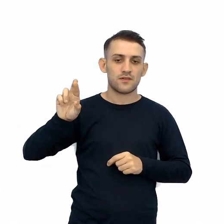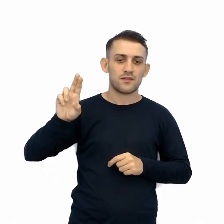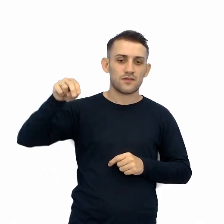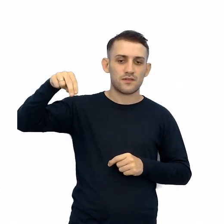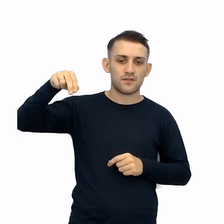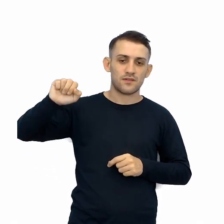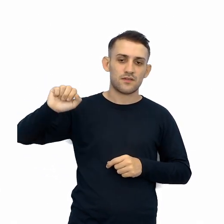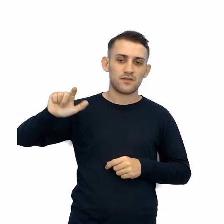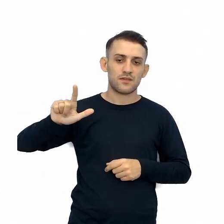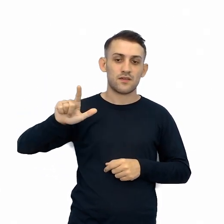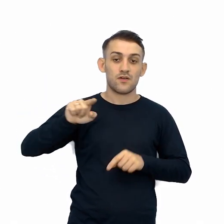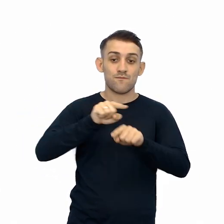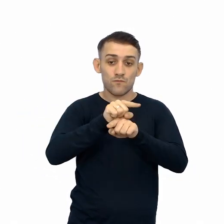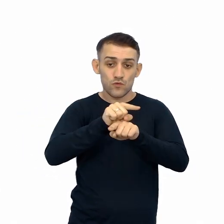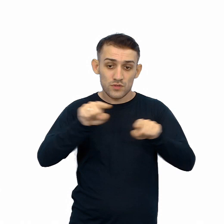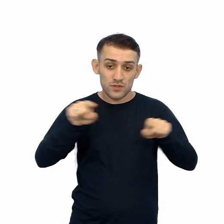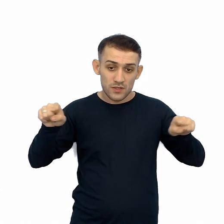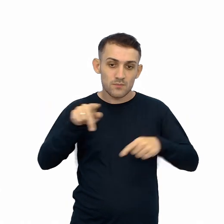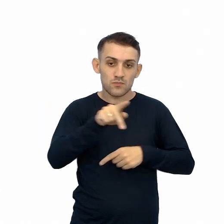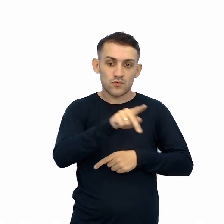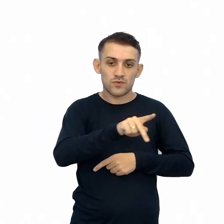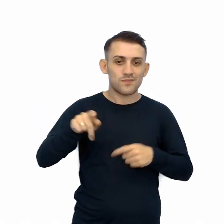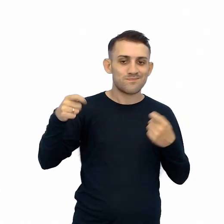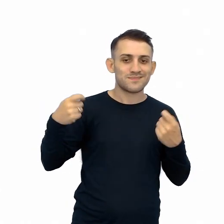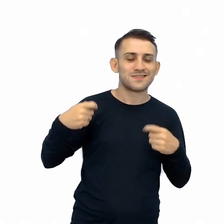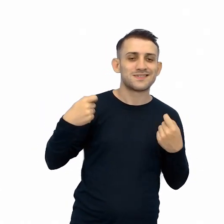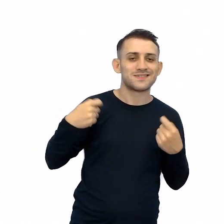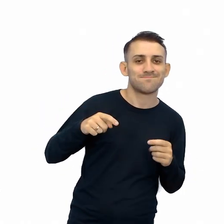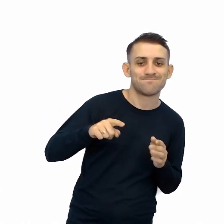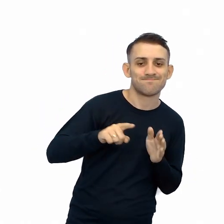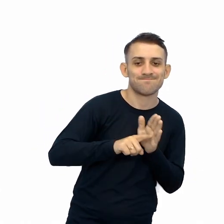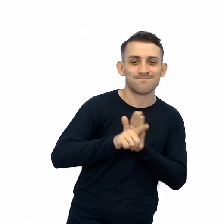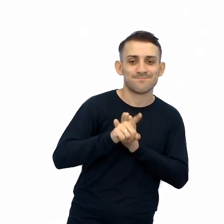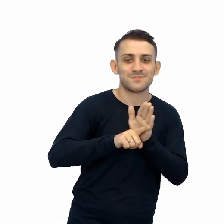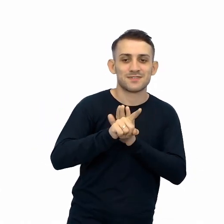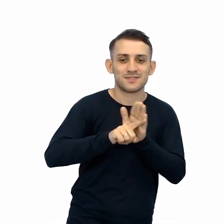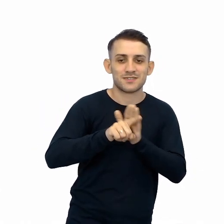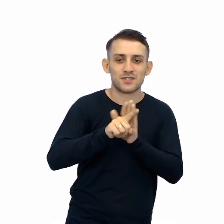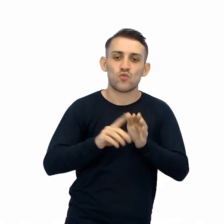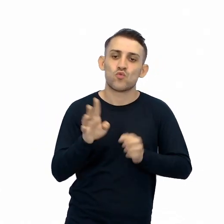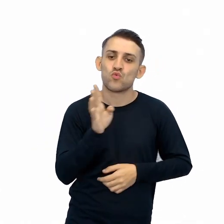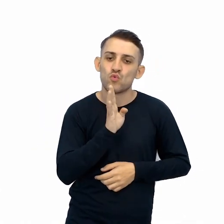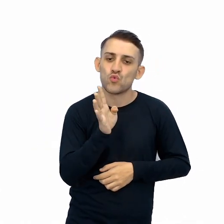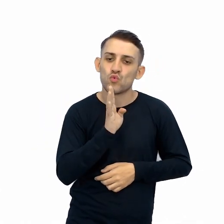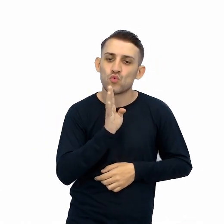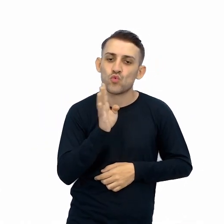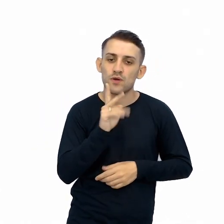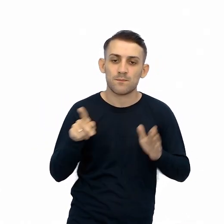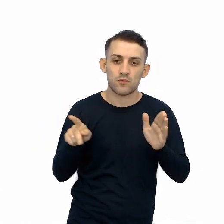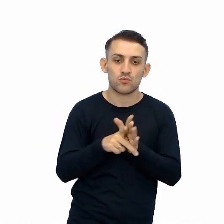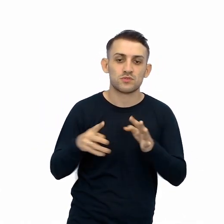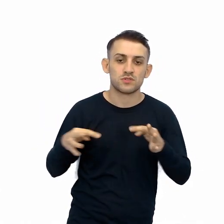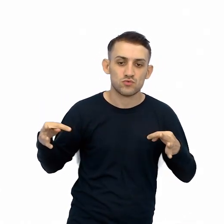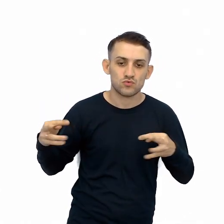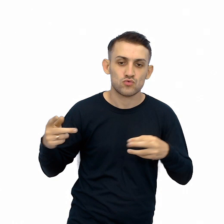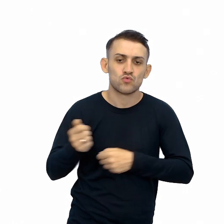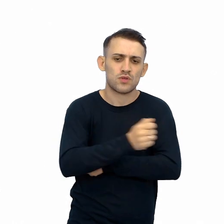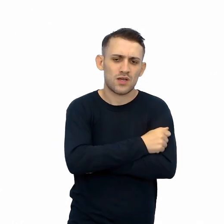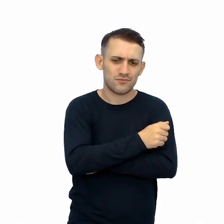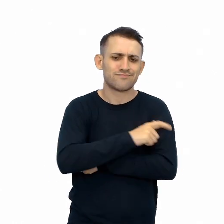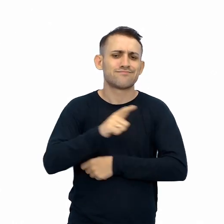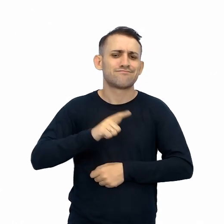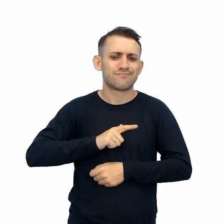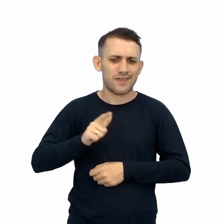Vocês, professores, precisam investigar os conhecimentos prévios que os estudantes já têm sobre as